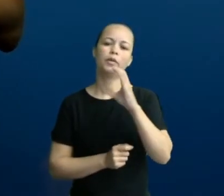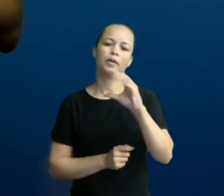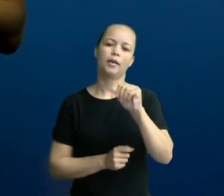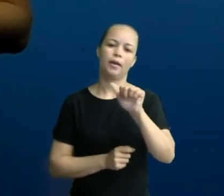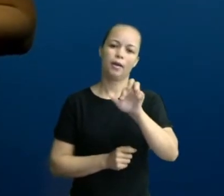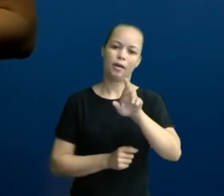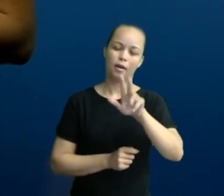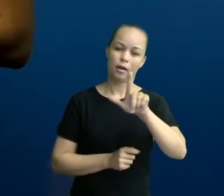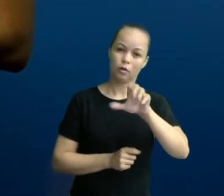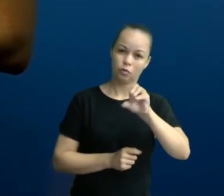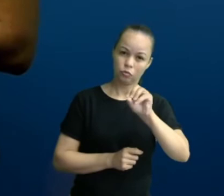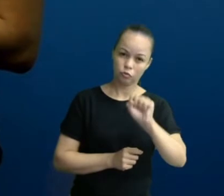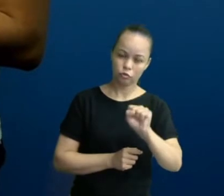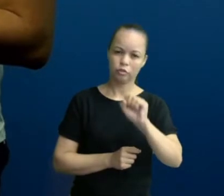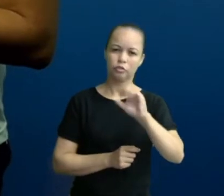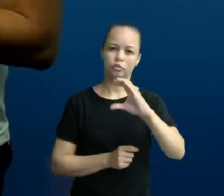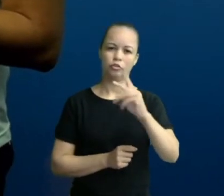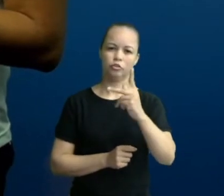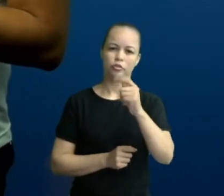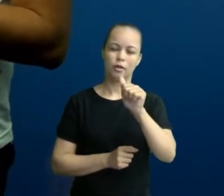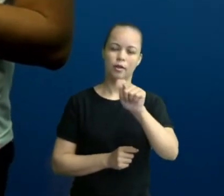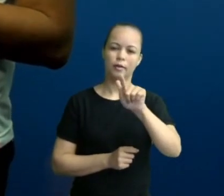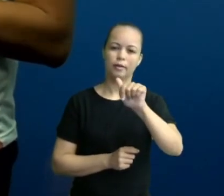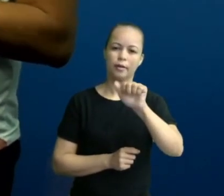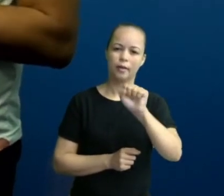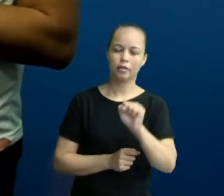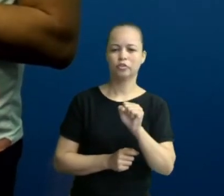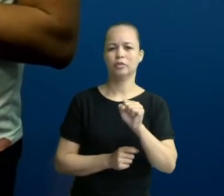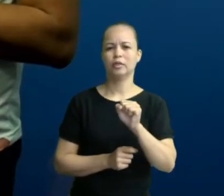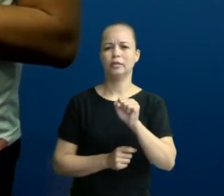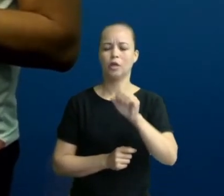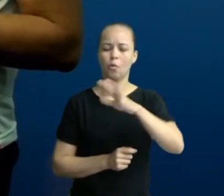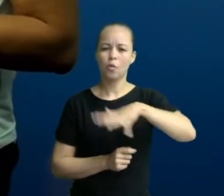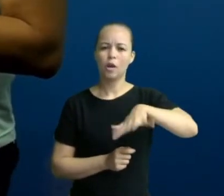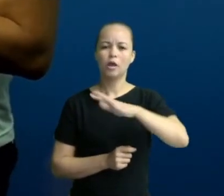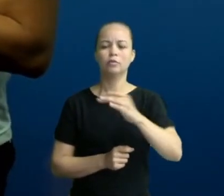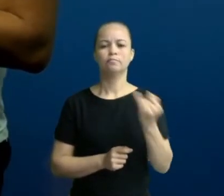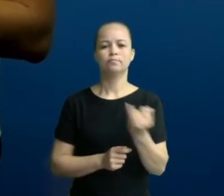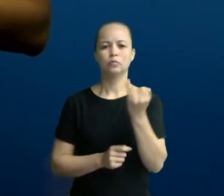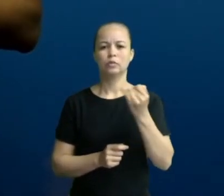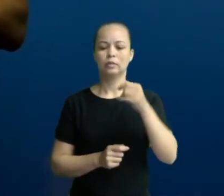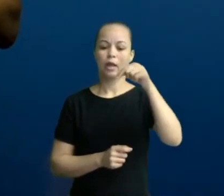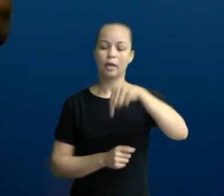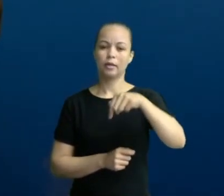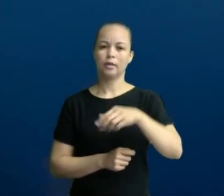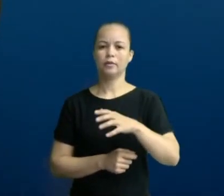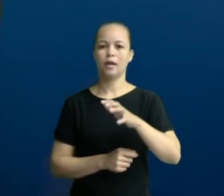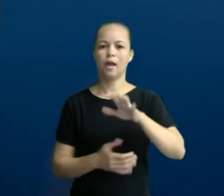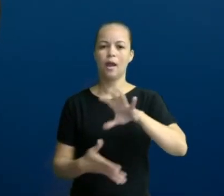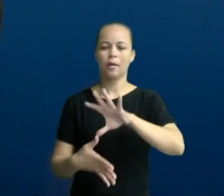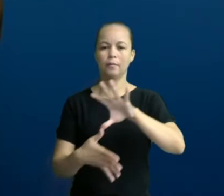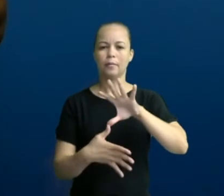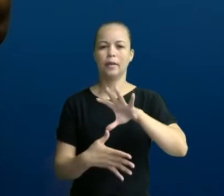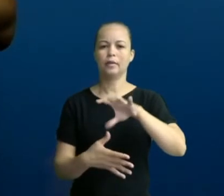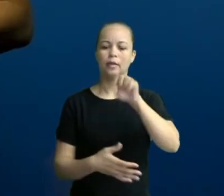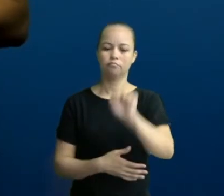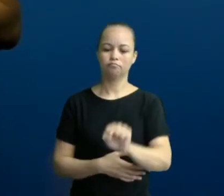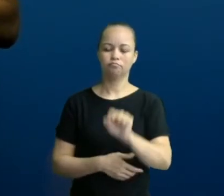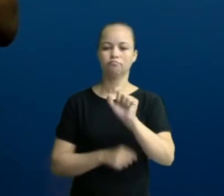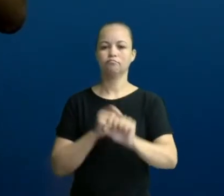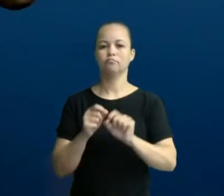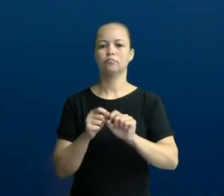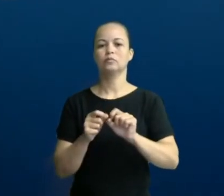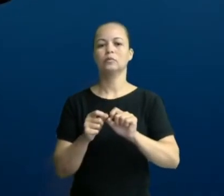importância muito grande, porque ela é muito comum na região aqui da América do Sul, né? E foi muito estudada, né, por um cientista brasileiro de uma